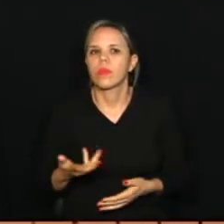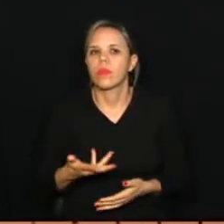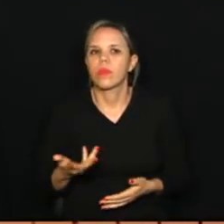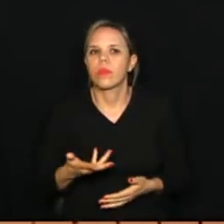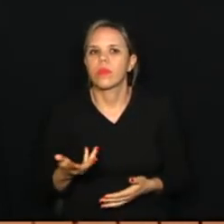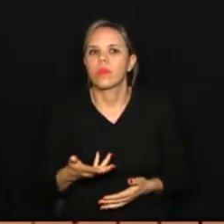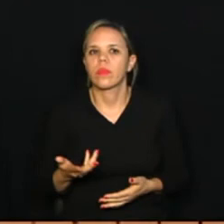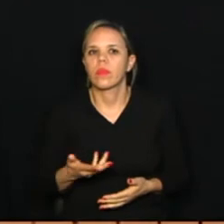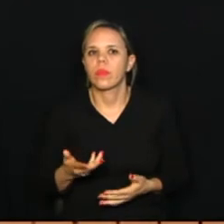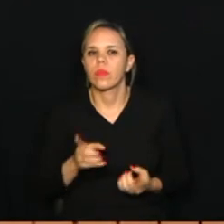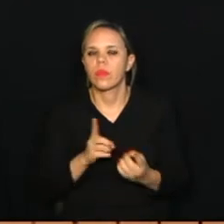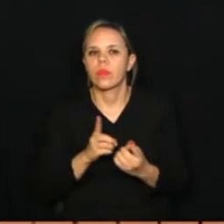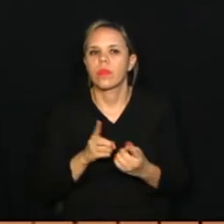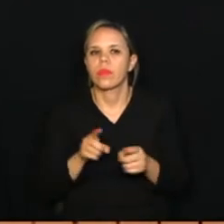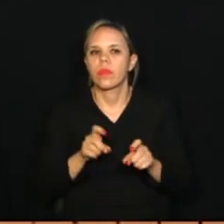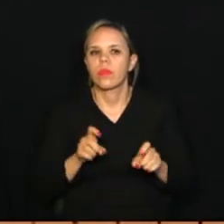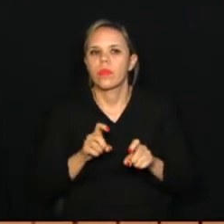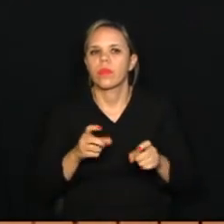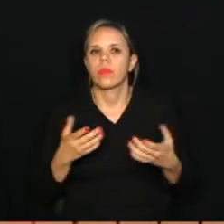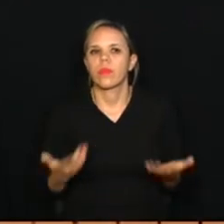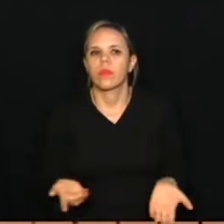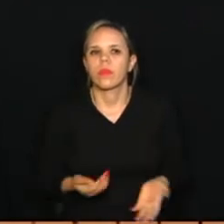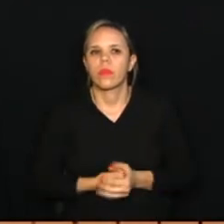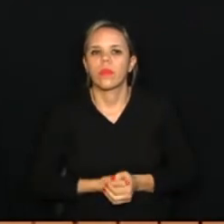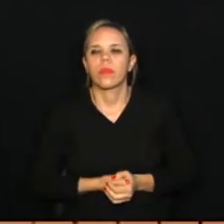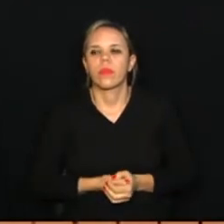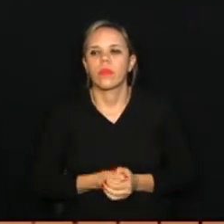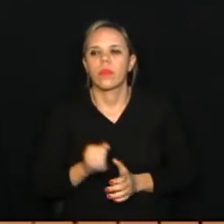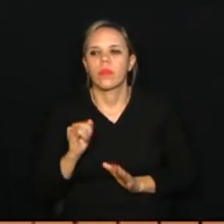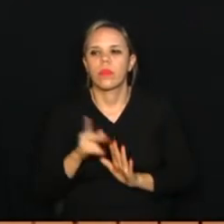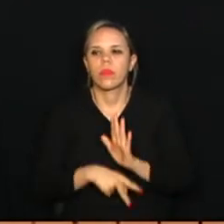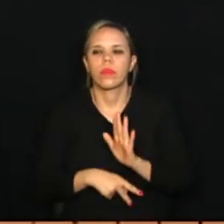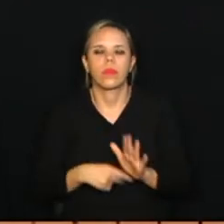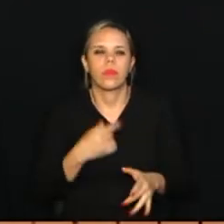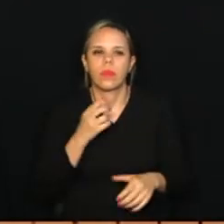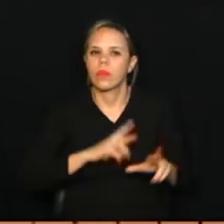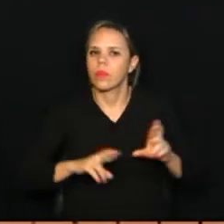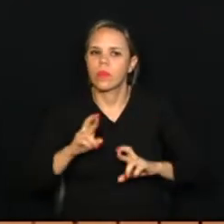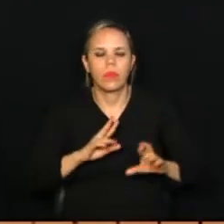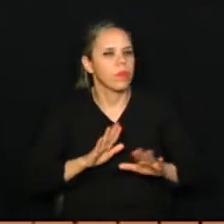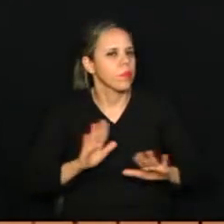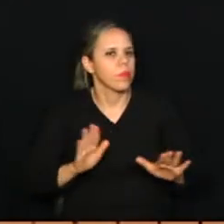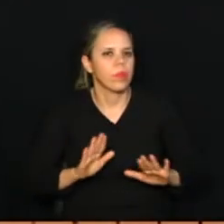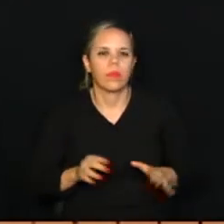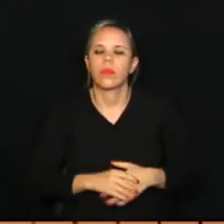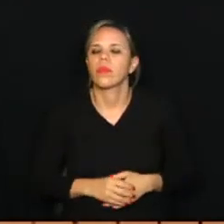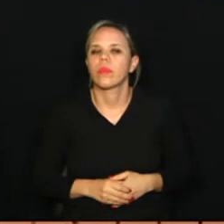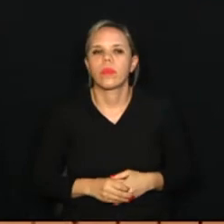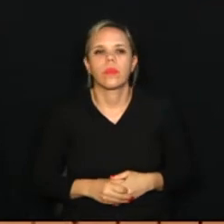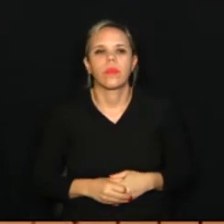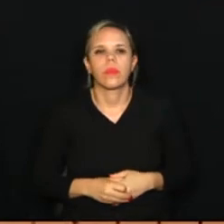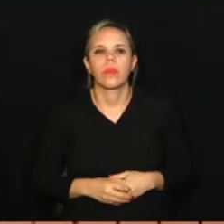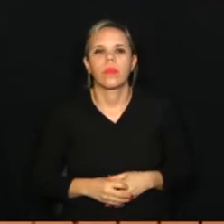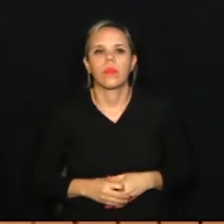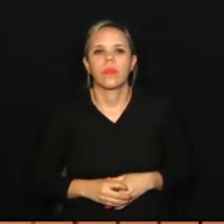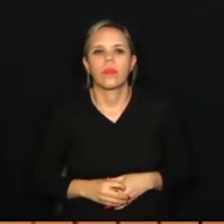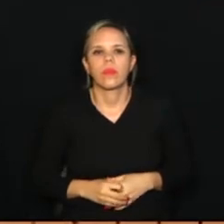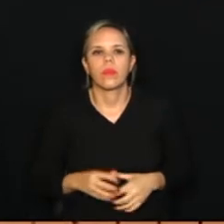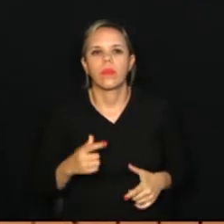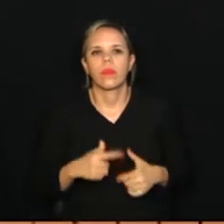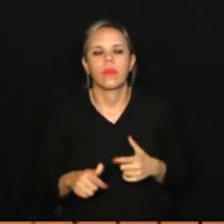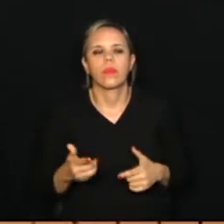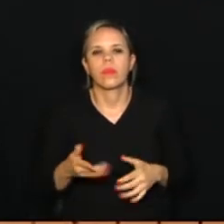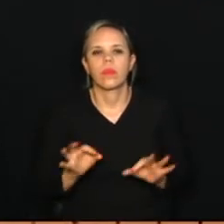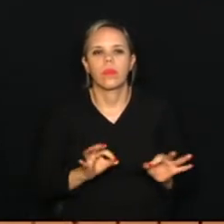agilização do serviço de informação. Mas, se o projeto não for analisado, nós vamos deixar furar uma fila aqui, agilizar uma fila,